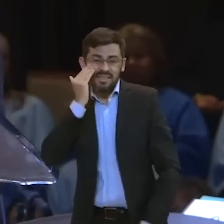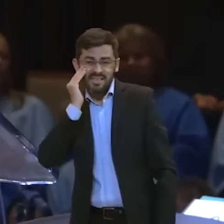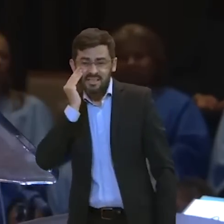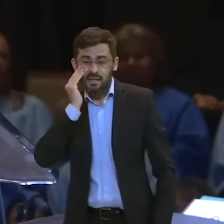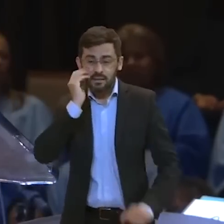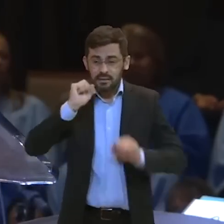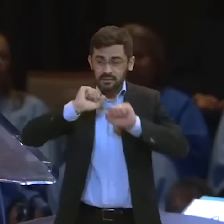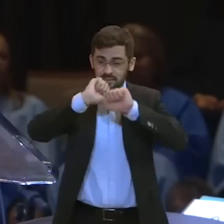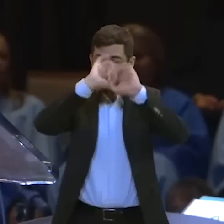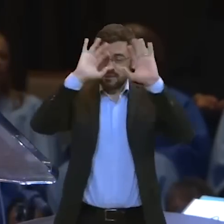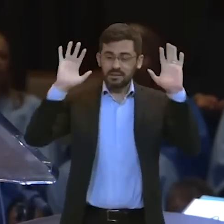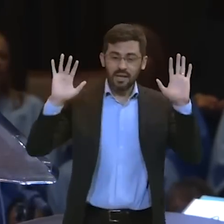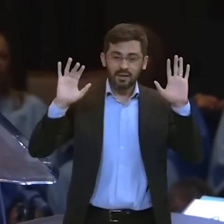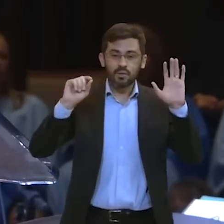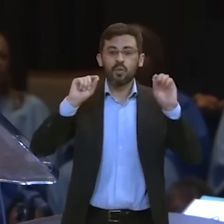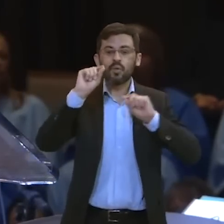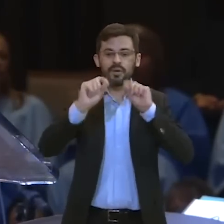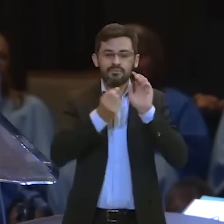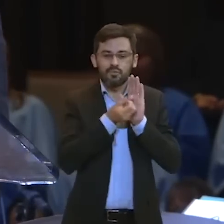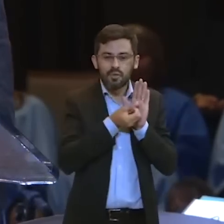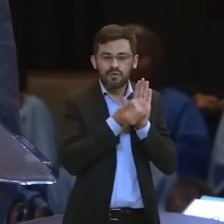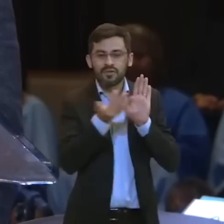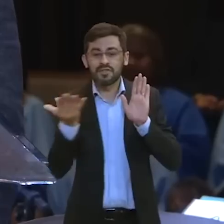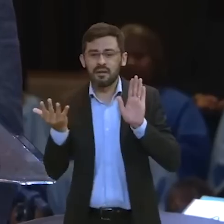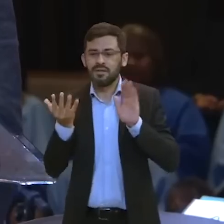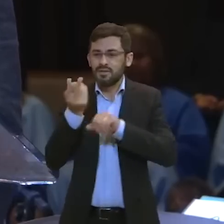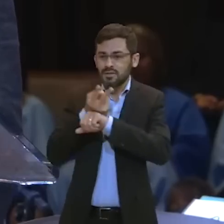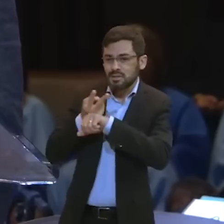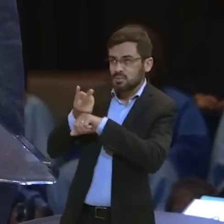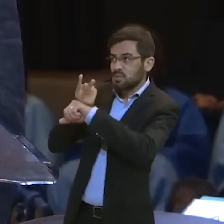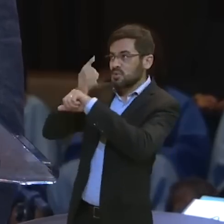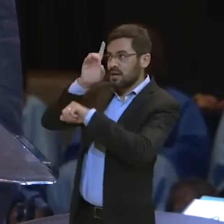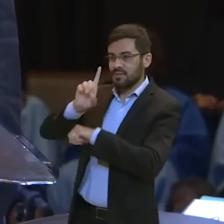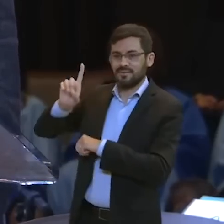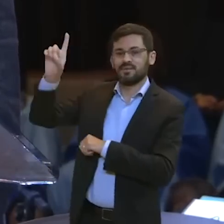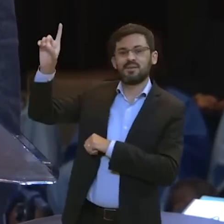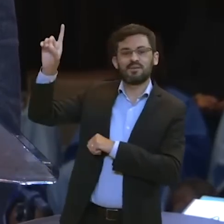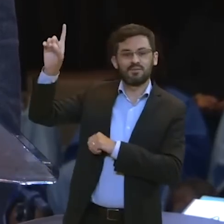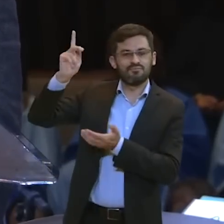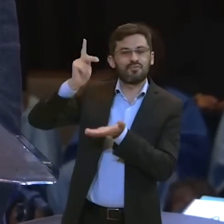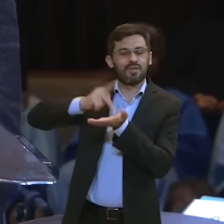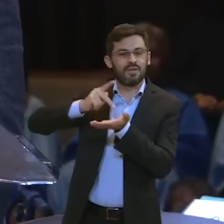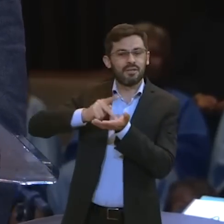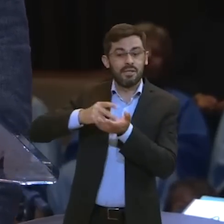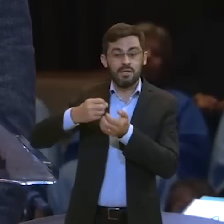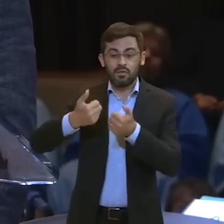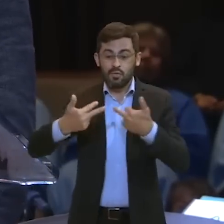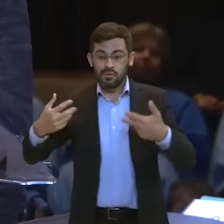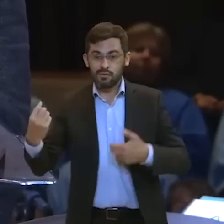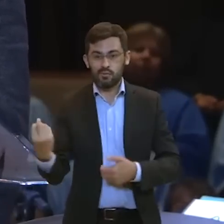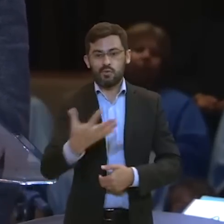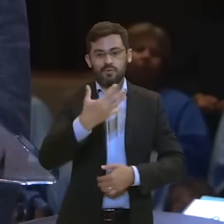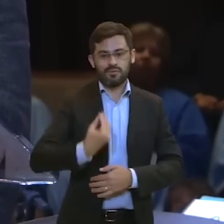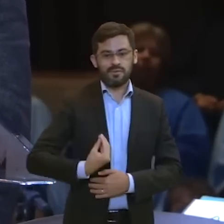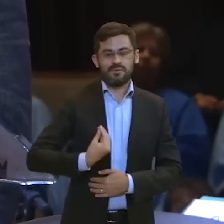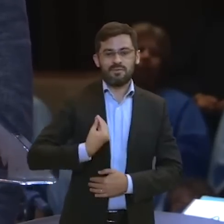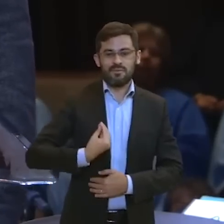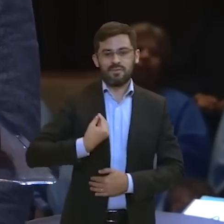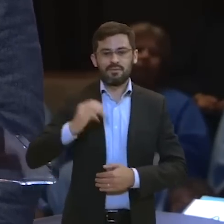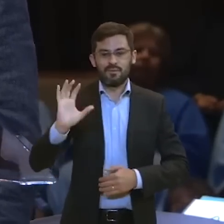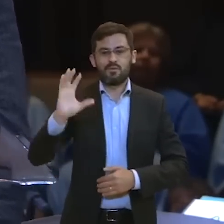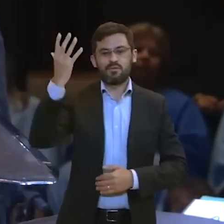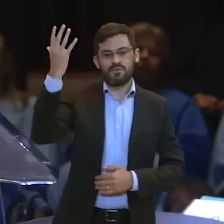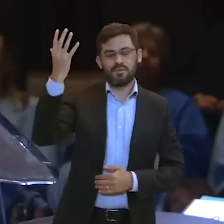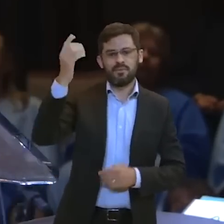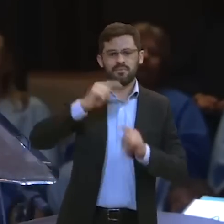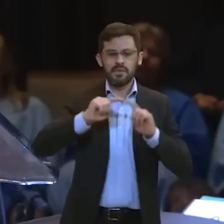compreensão melhor do Evangelho, de busca do Senhor, e algo novo aconteceu na minha vida. E